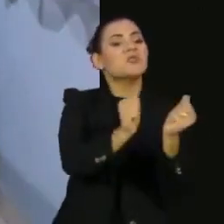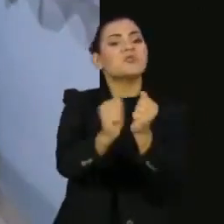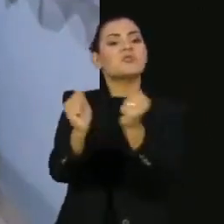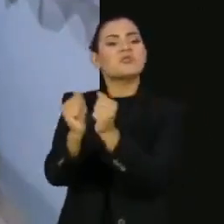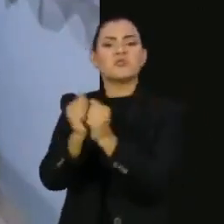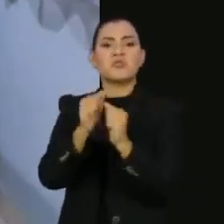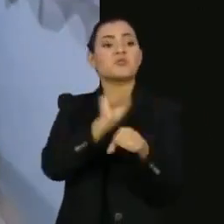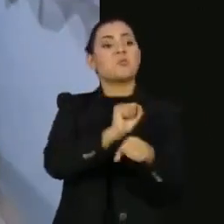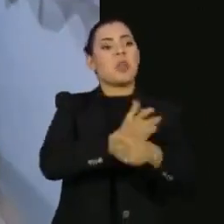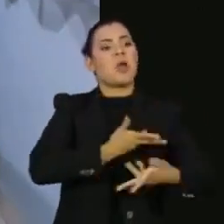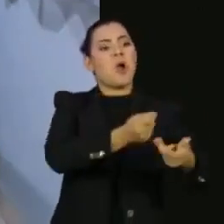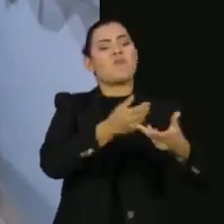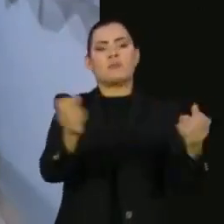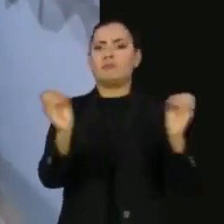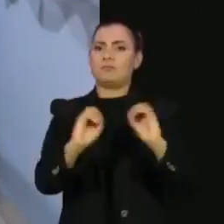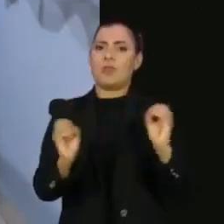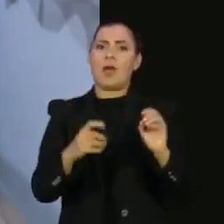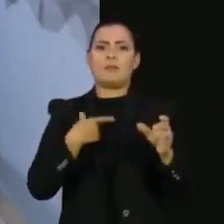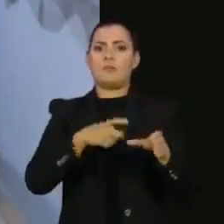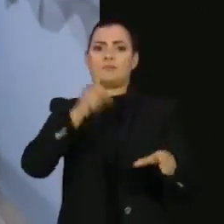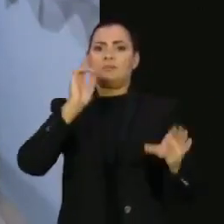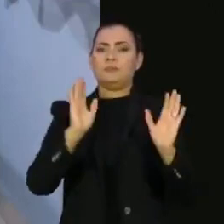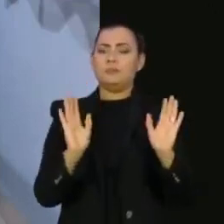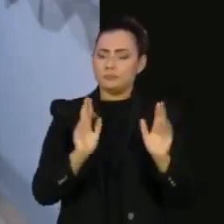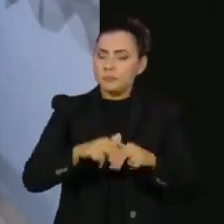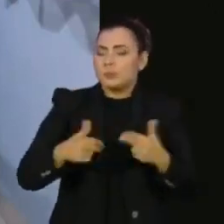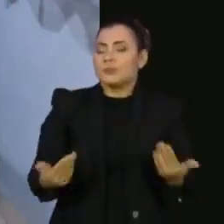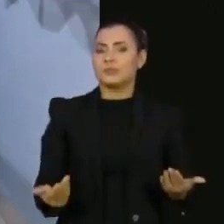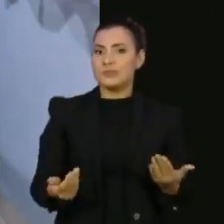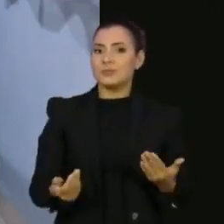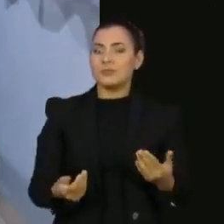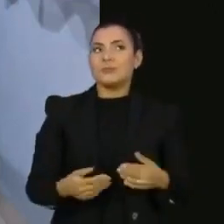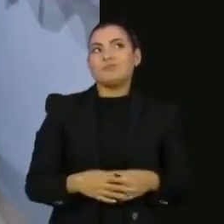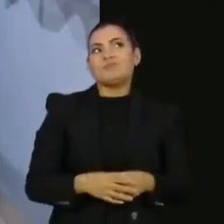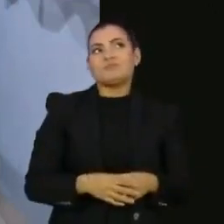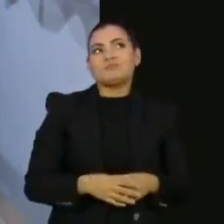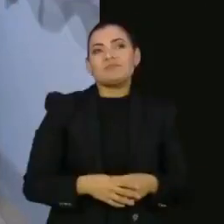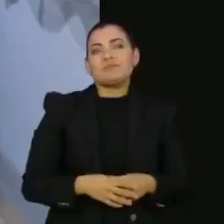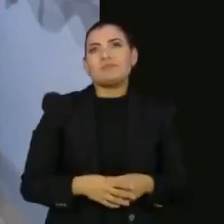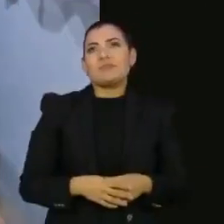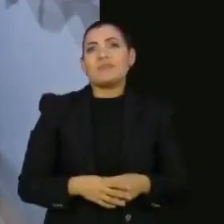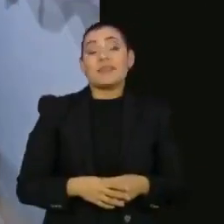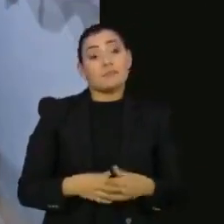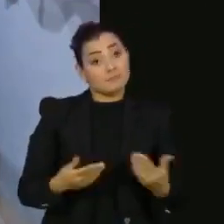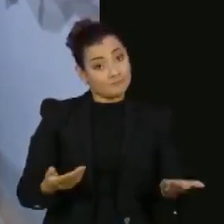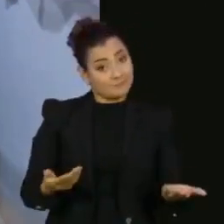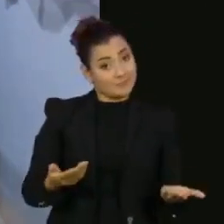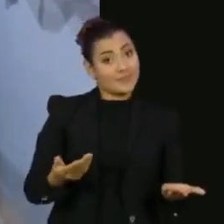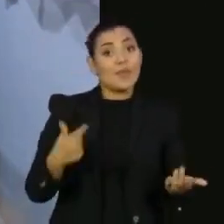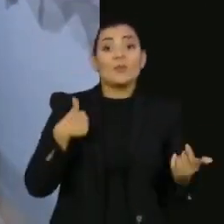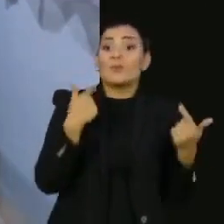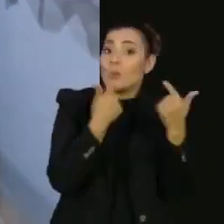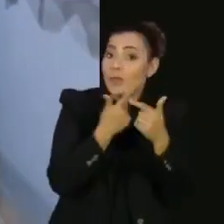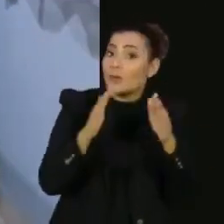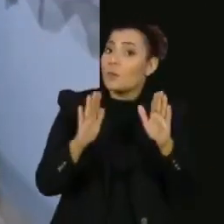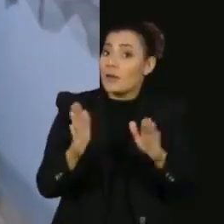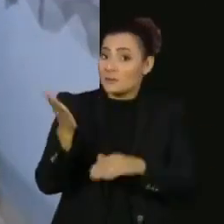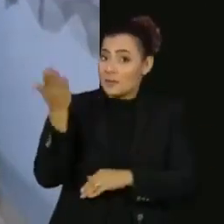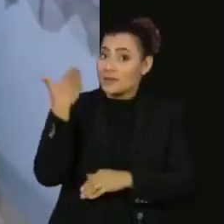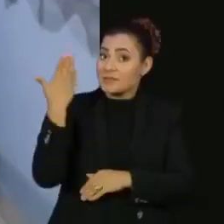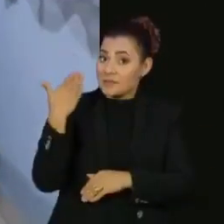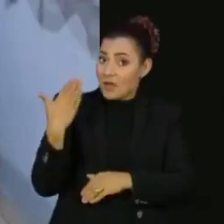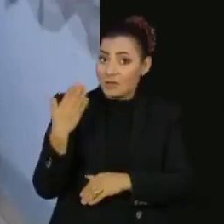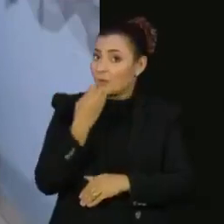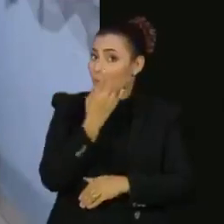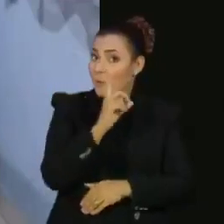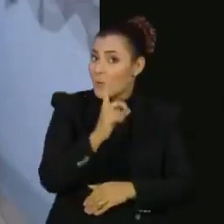ficar à espera de que algum homem me chamasse para dançar, sabe? E isso, eu estou falando aqui rindo, né? Mas isso